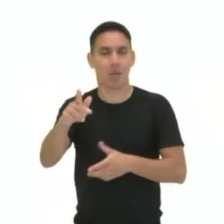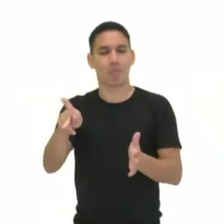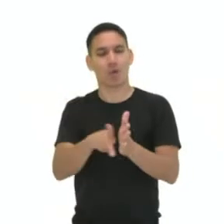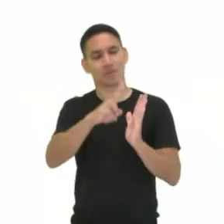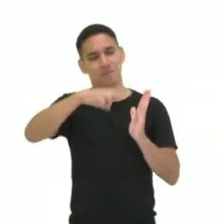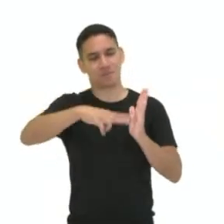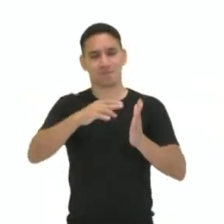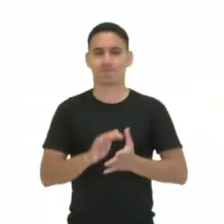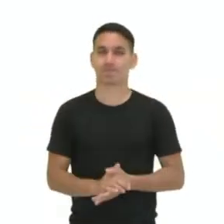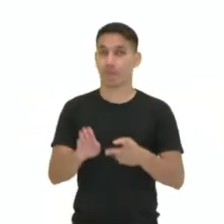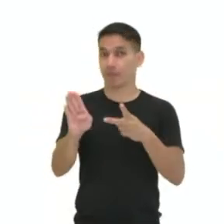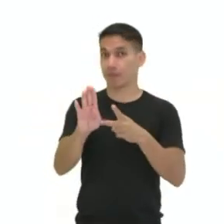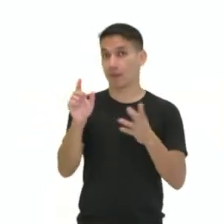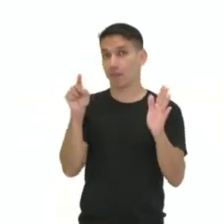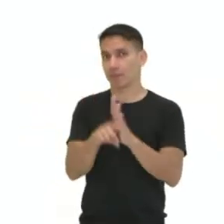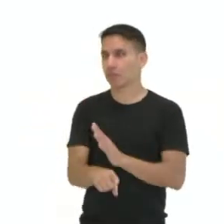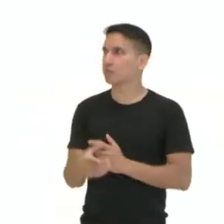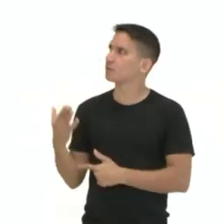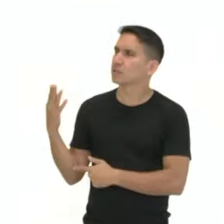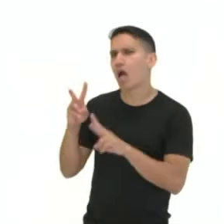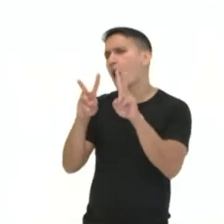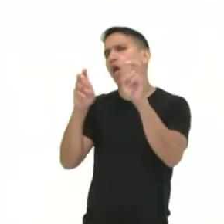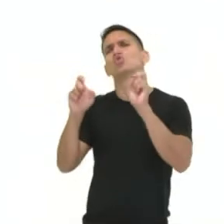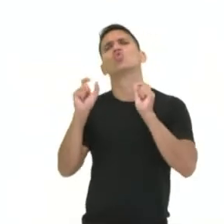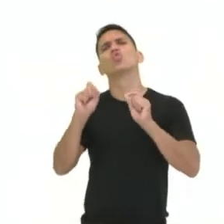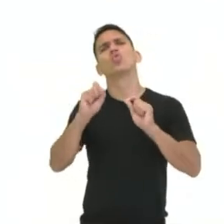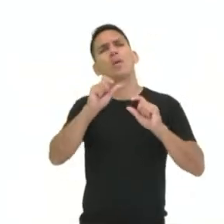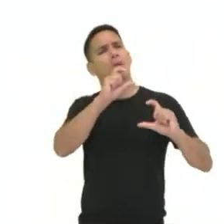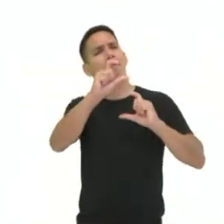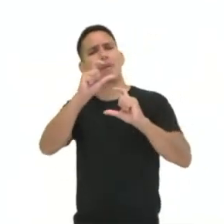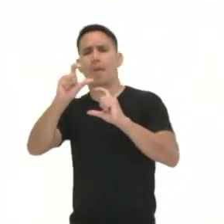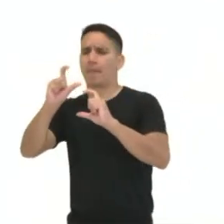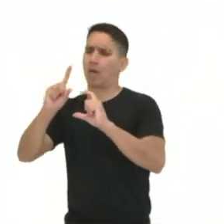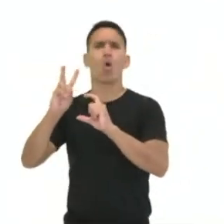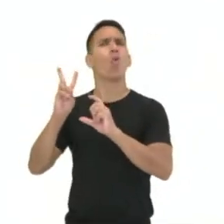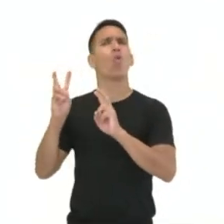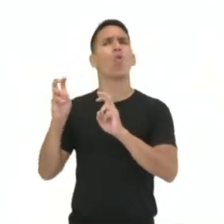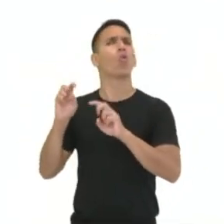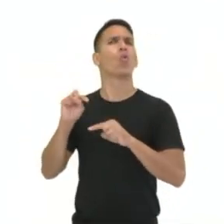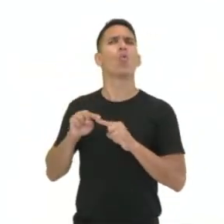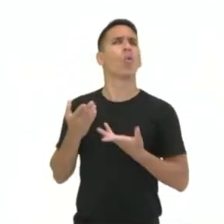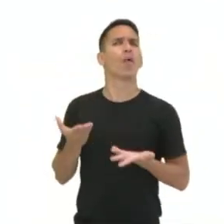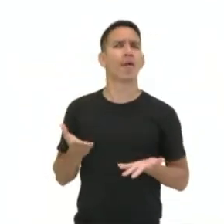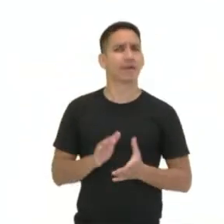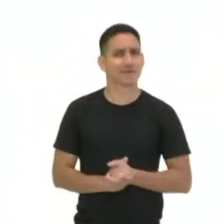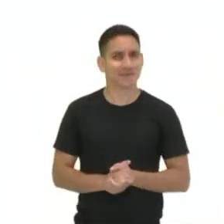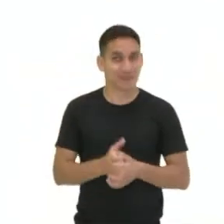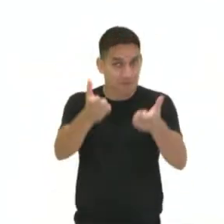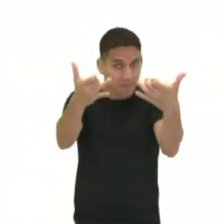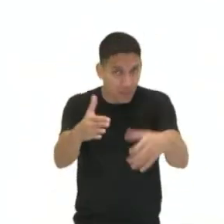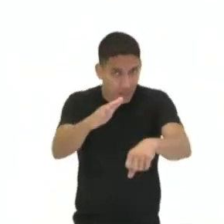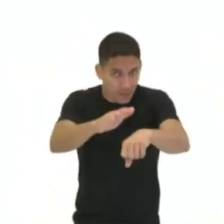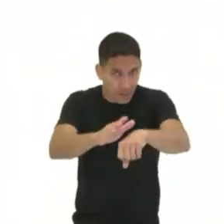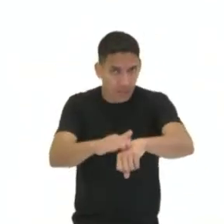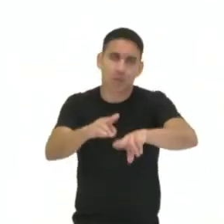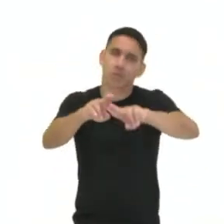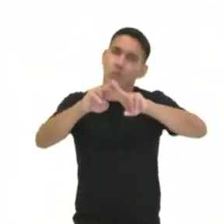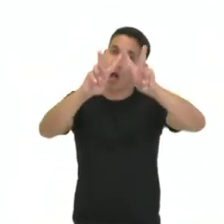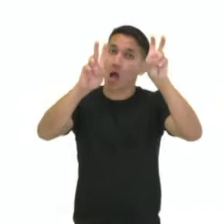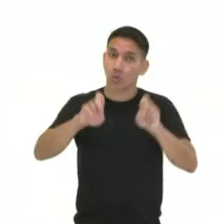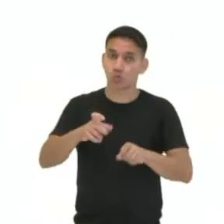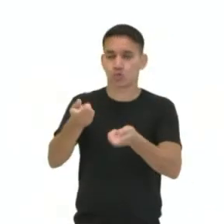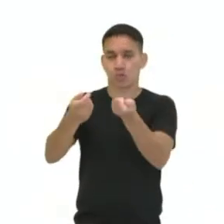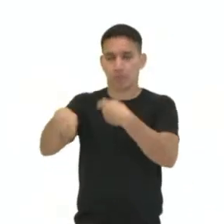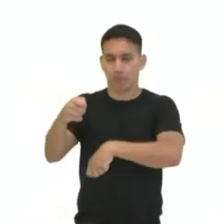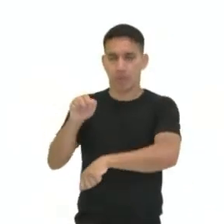letra B, a gente tem a pergunta do que trata a história em quadrinhos e para vocês explicarem, né? Então, a história trata da educação financeira,